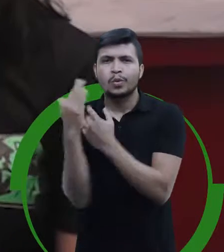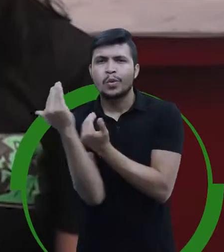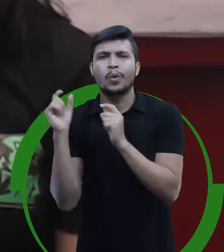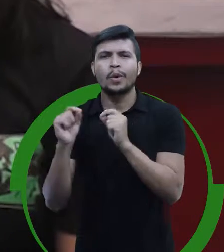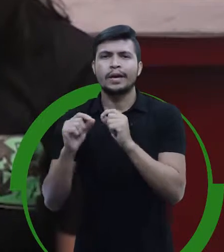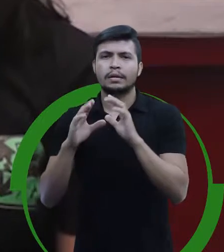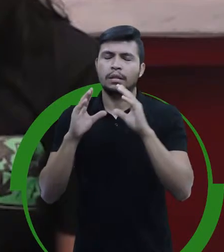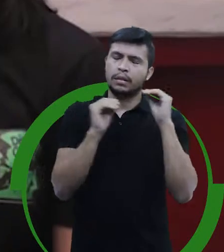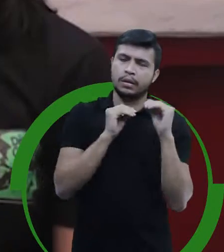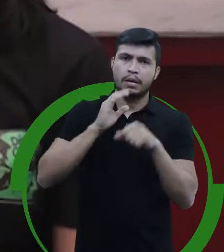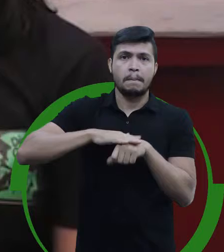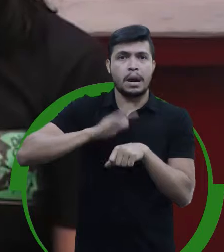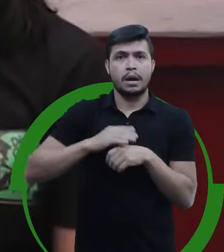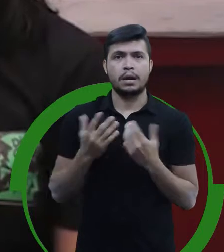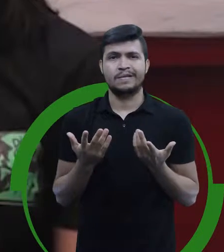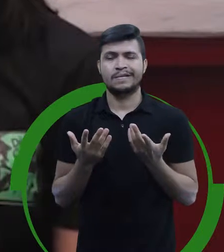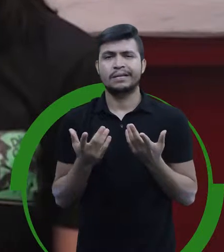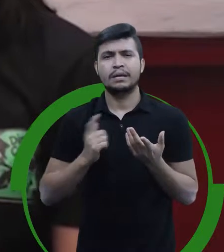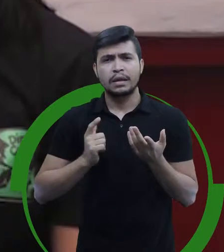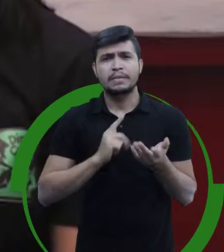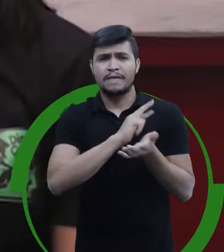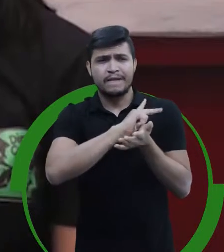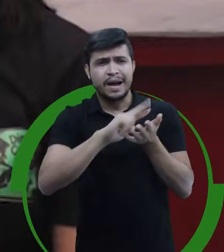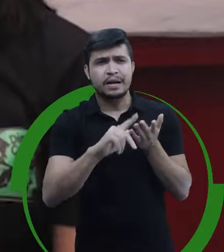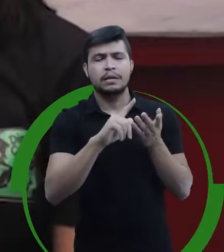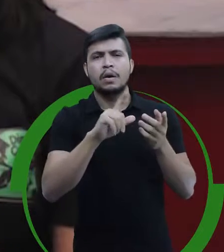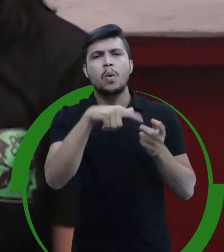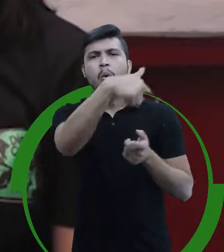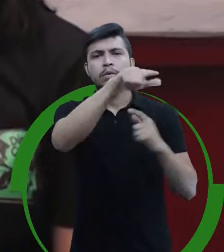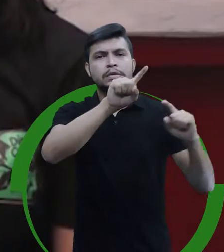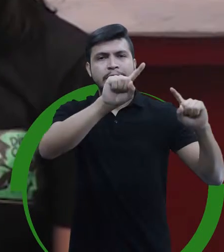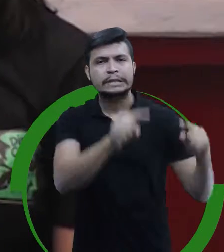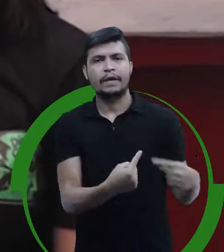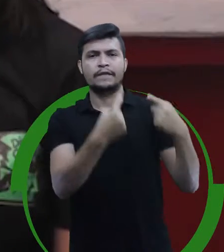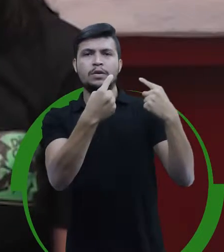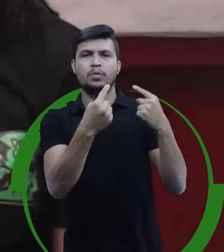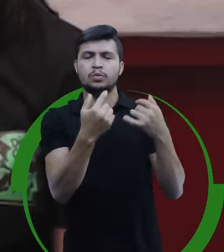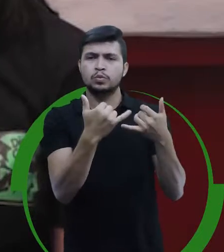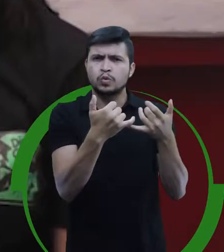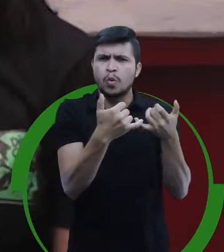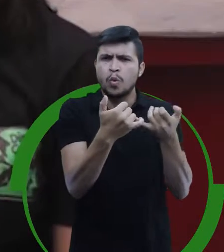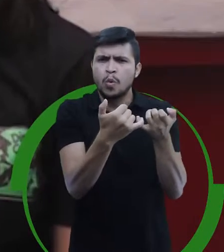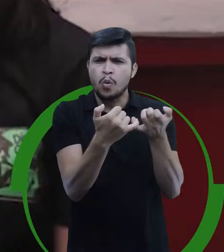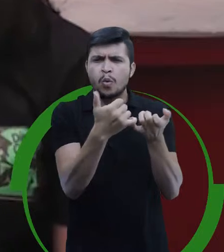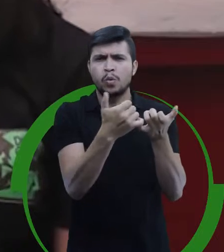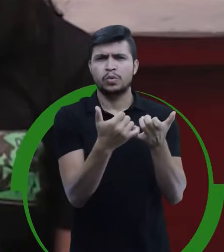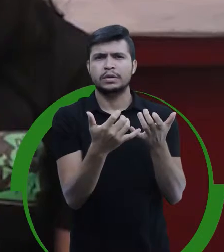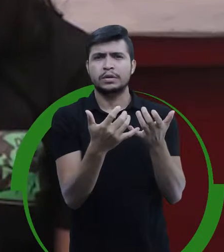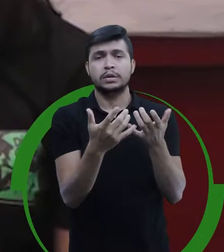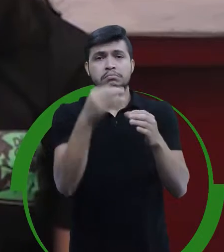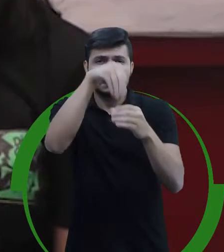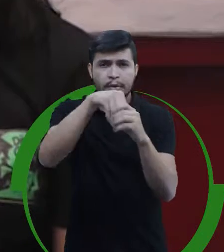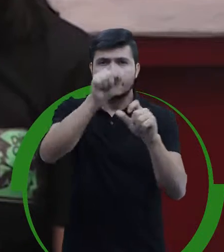adolescentes como jogo do desmaio. Nós temos várias outras práticas de desafio que são disseminadas via não